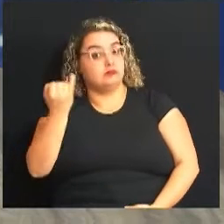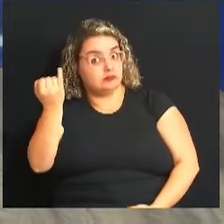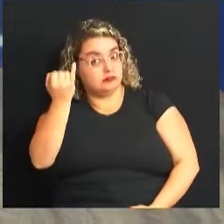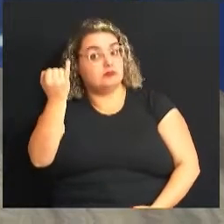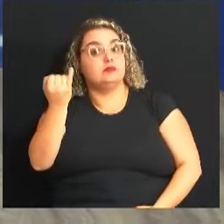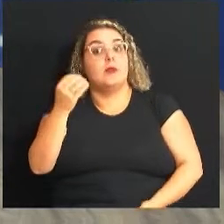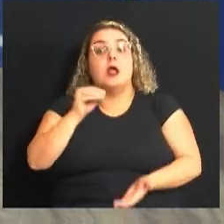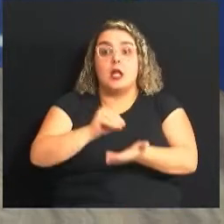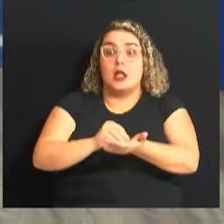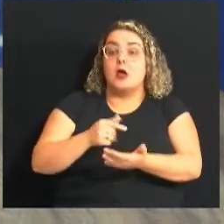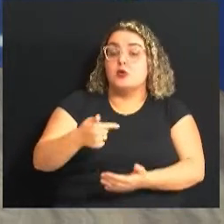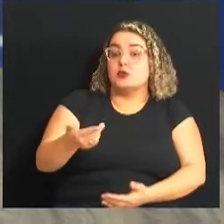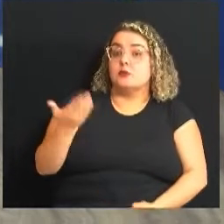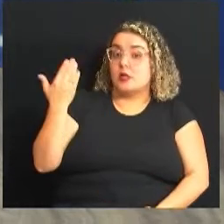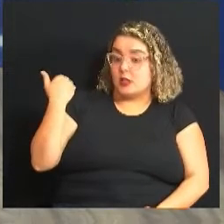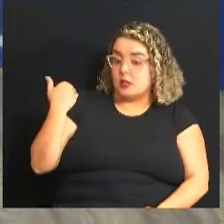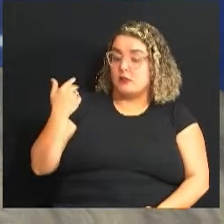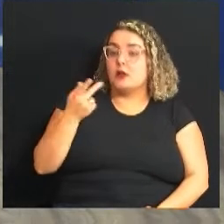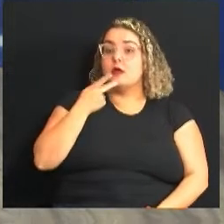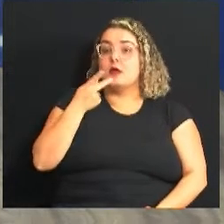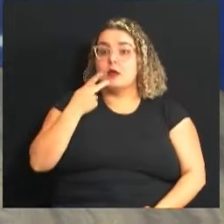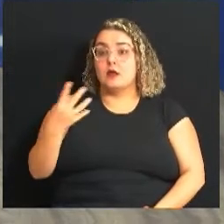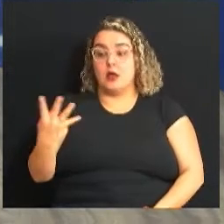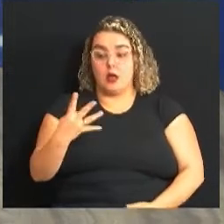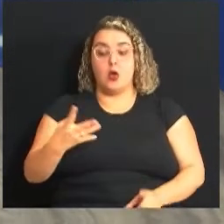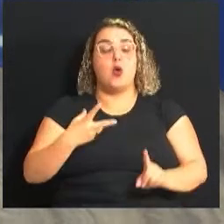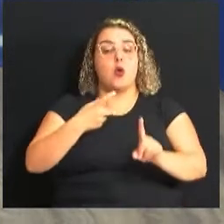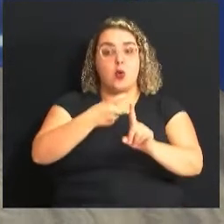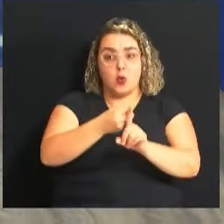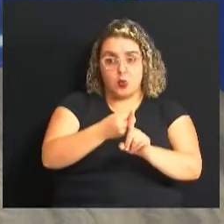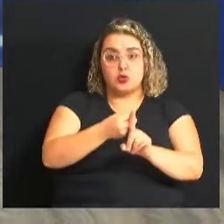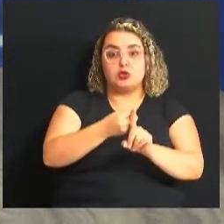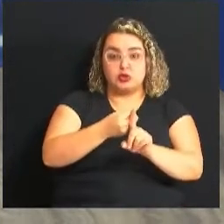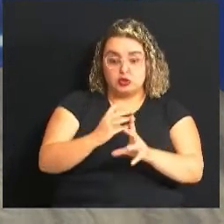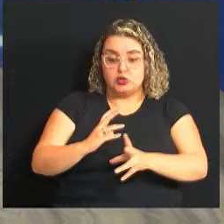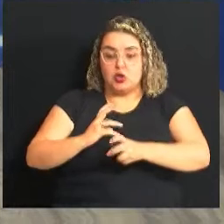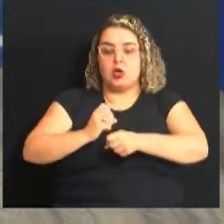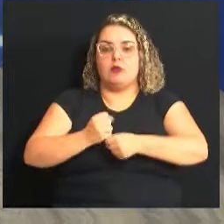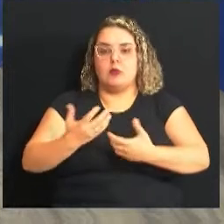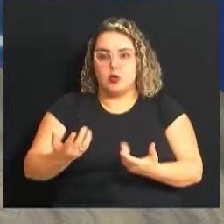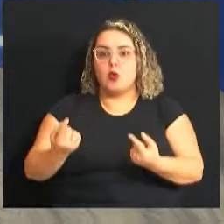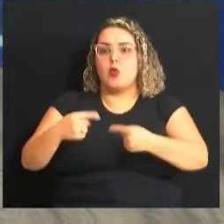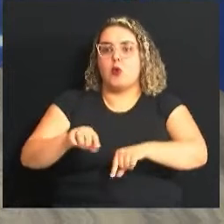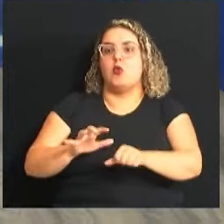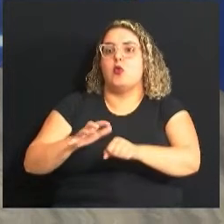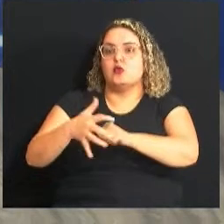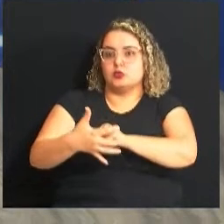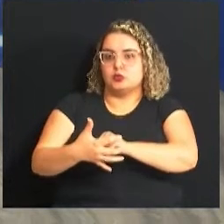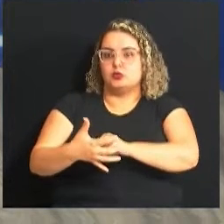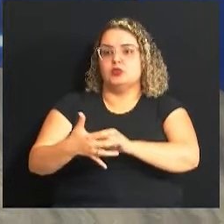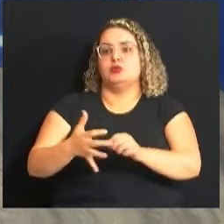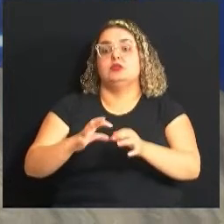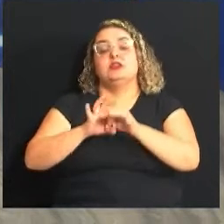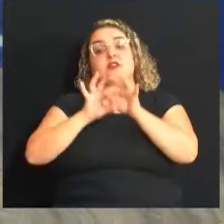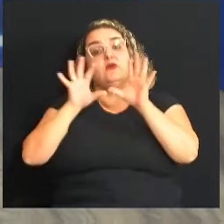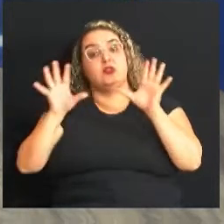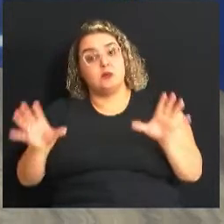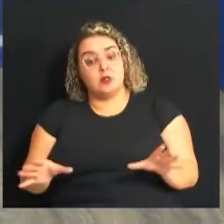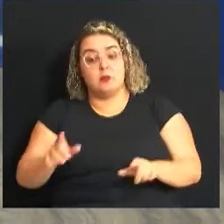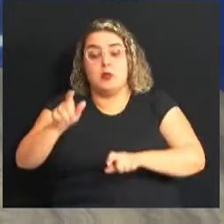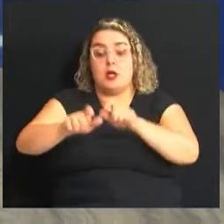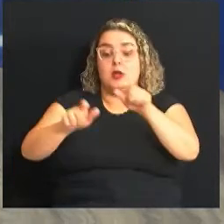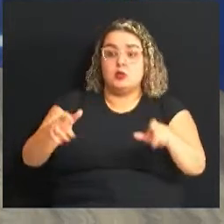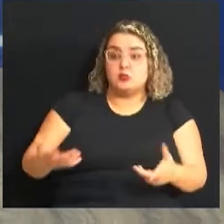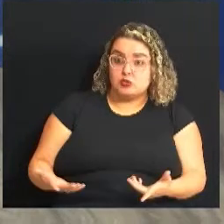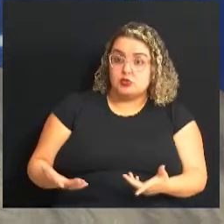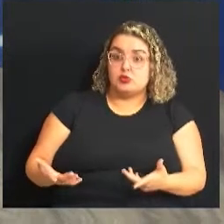última semana, que a quarta dose, a segunda dose de reforço contra a Covid-19 estava liberada para as pessoas a